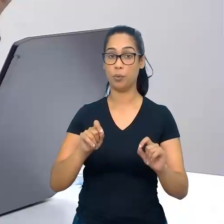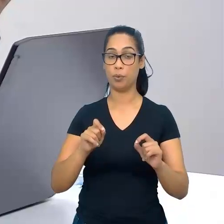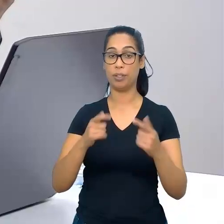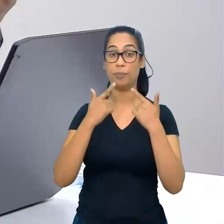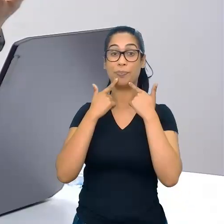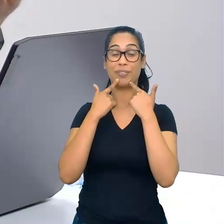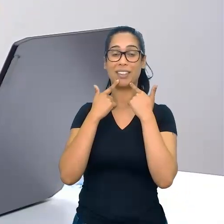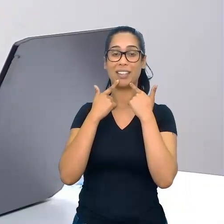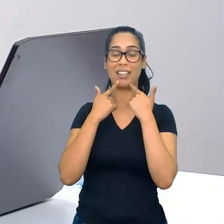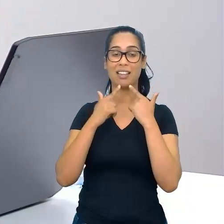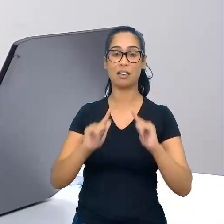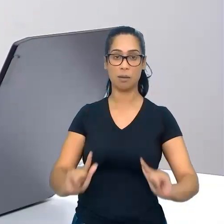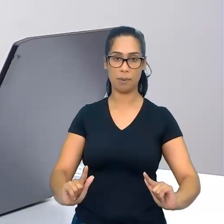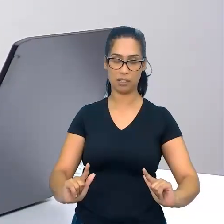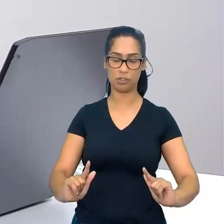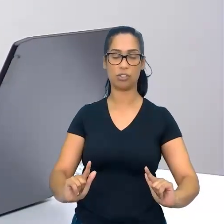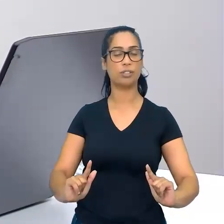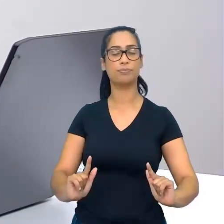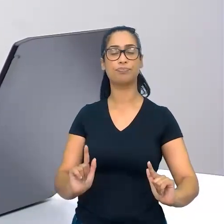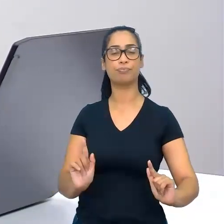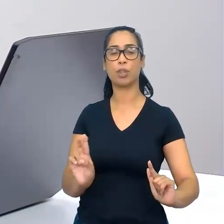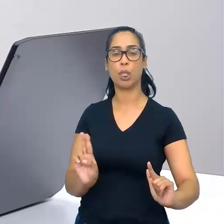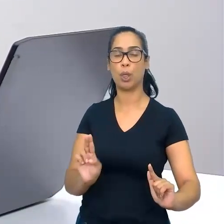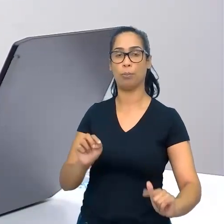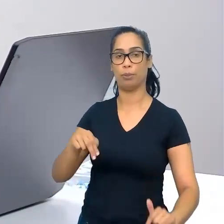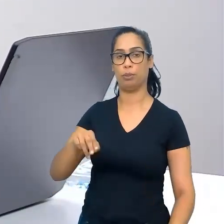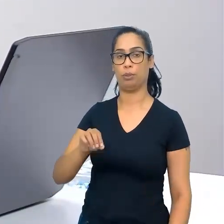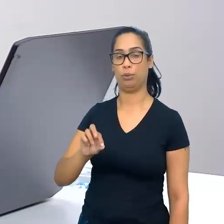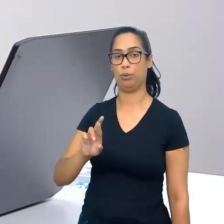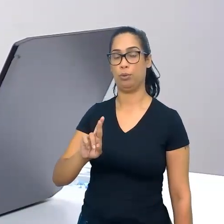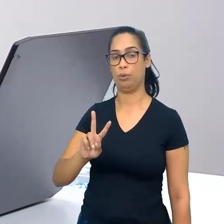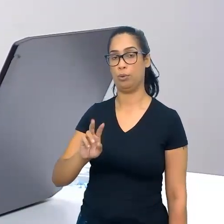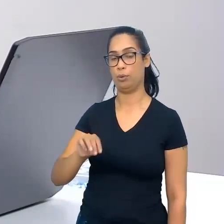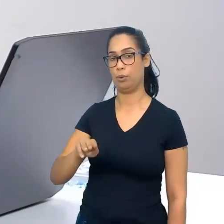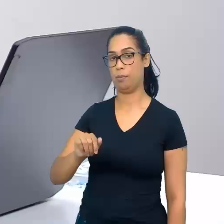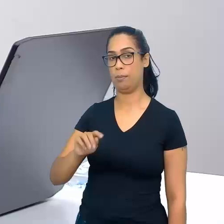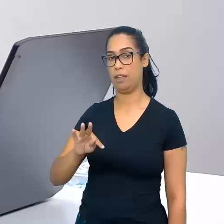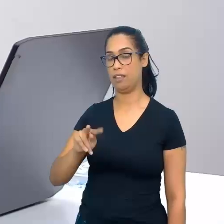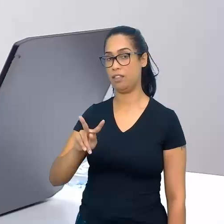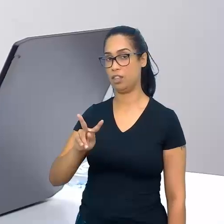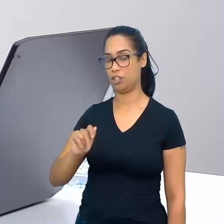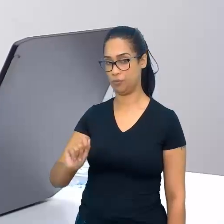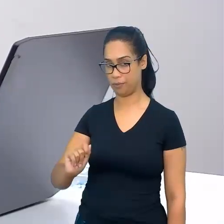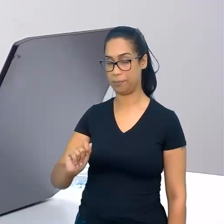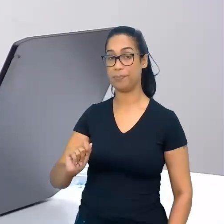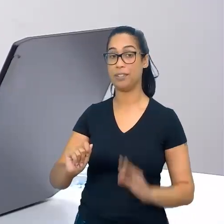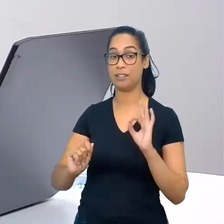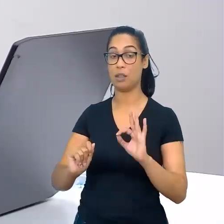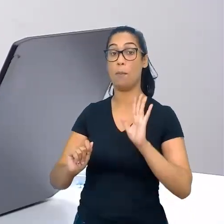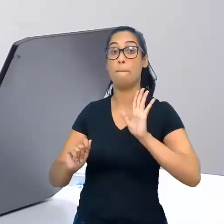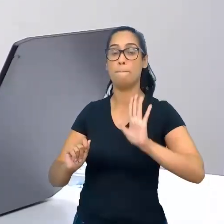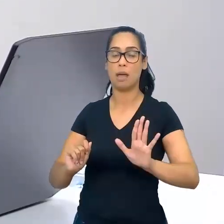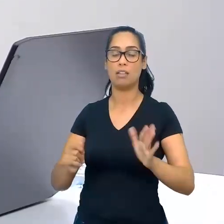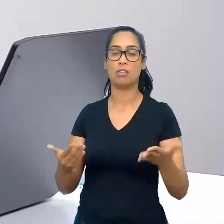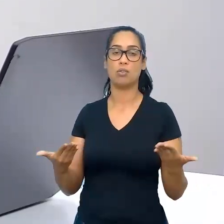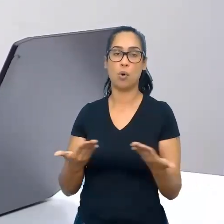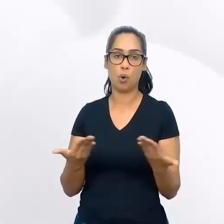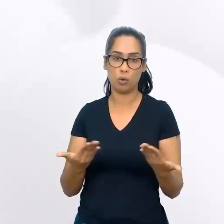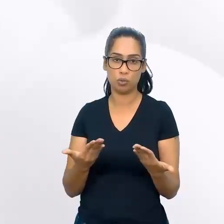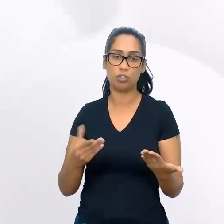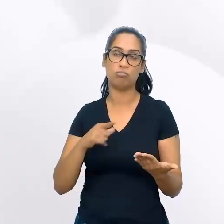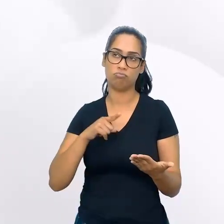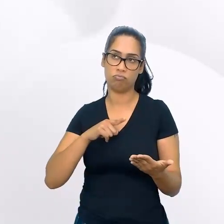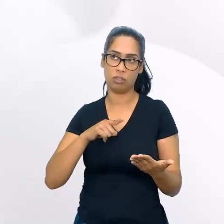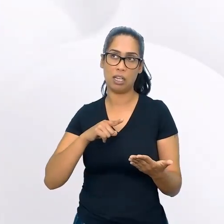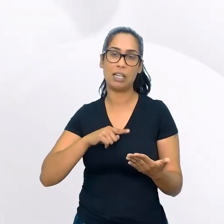né E hoje nós temos um ensino pautado nos gêneros discursivos né